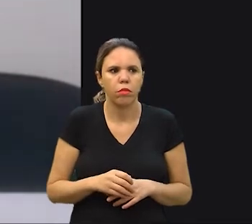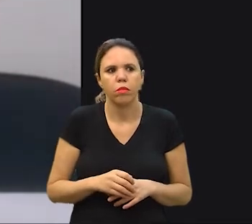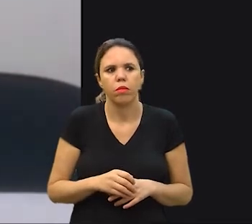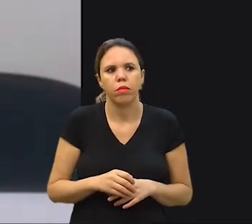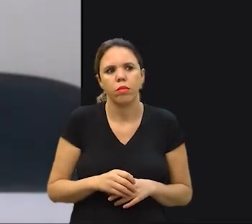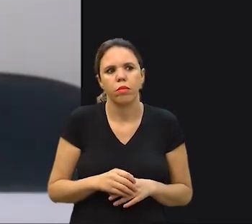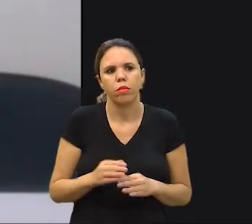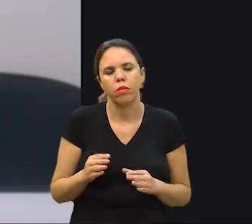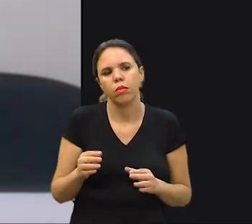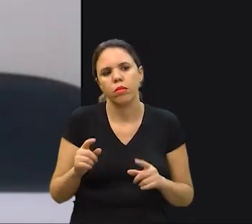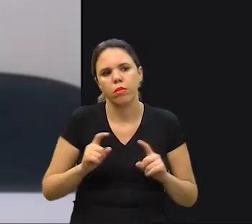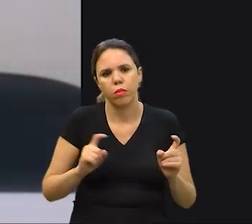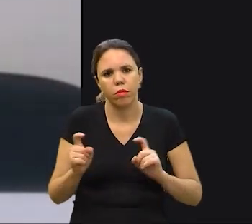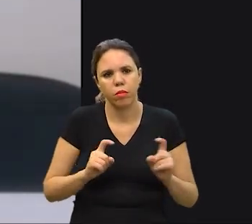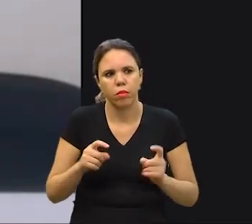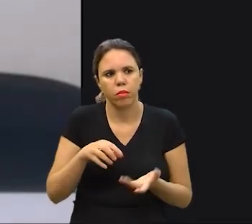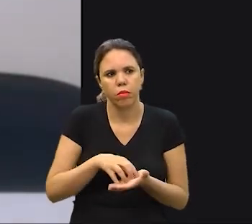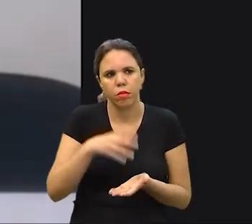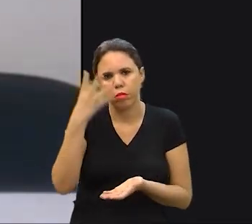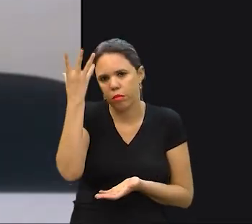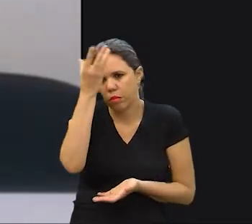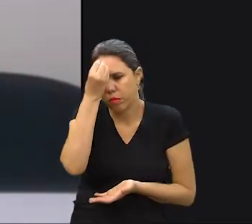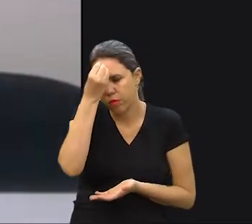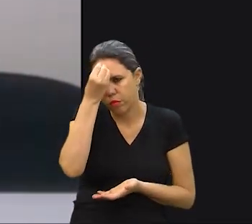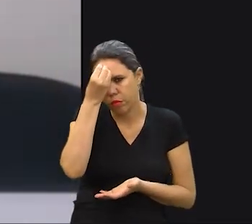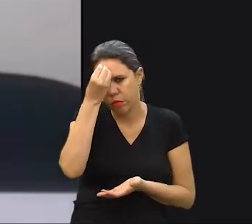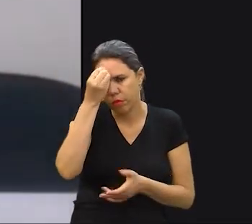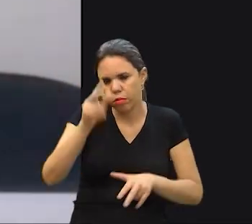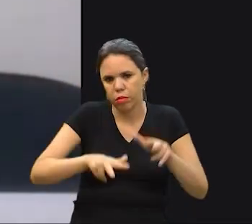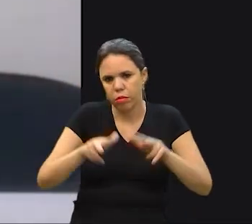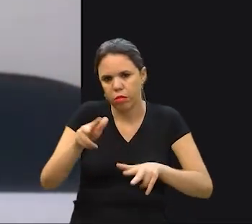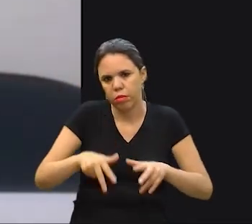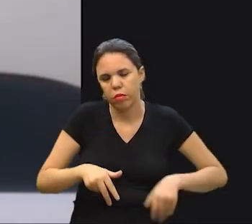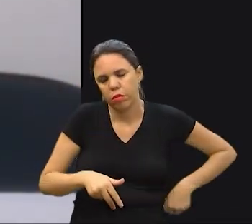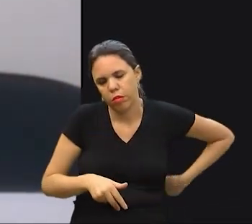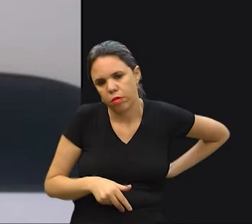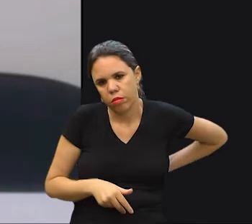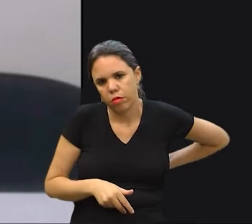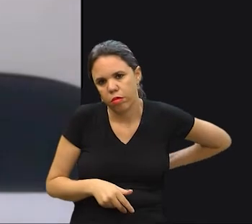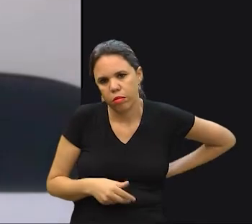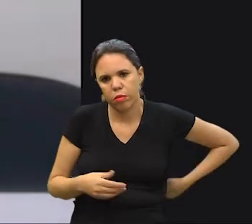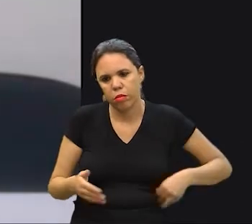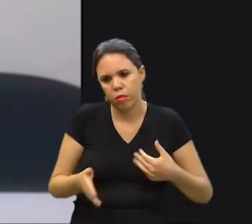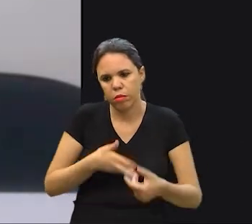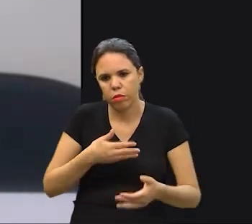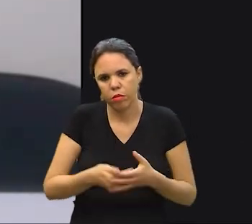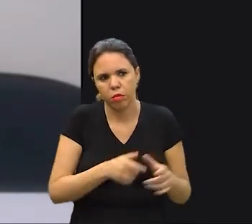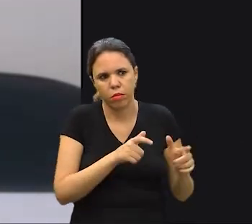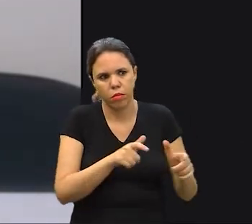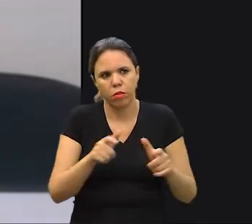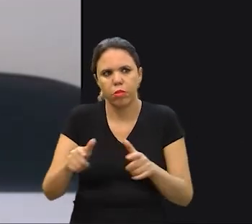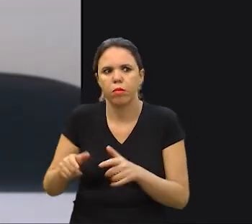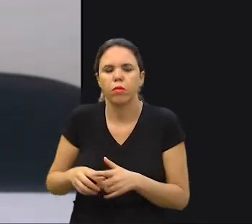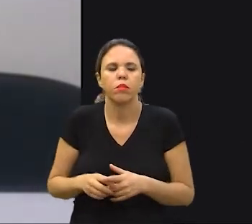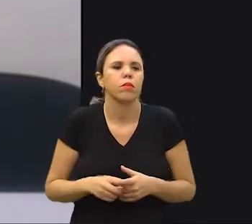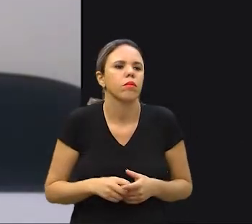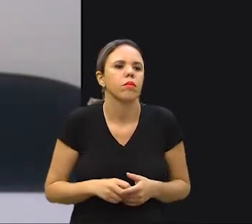na assembleia, no centro espírita, no terreiro de candomblé, em qualquer